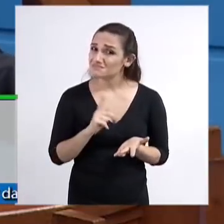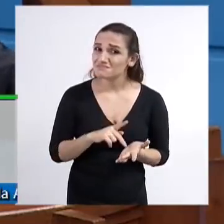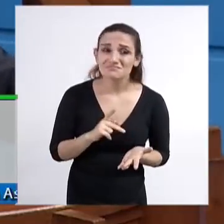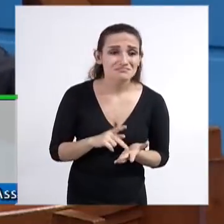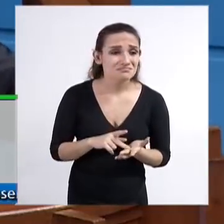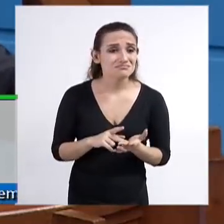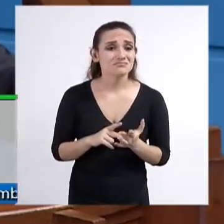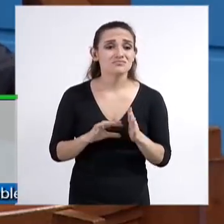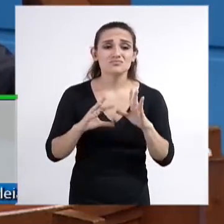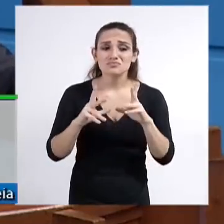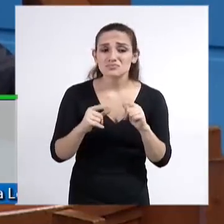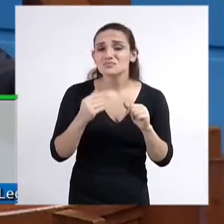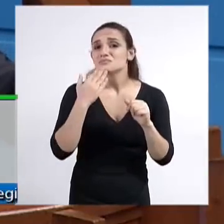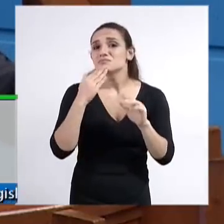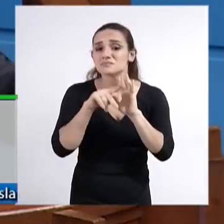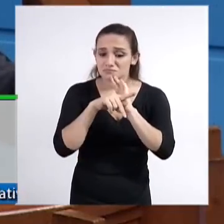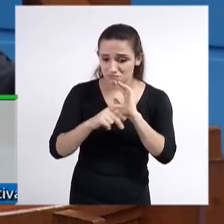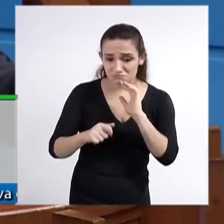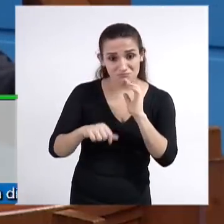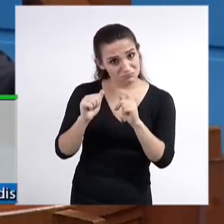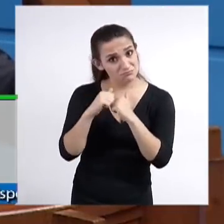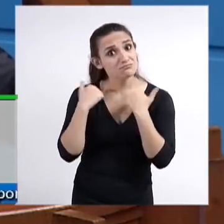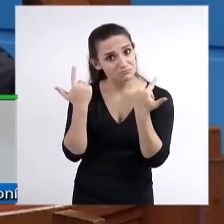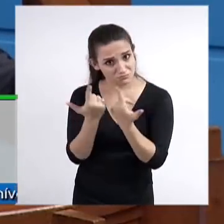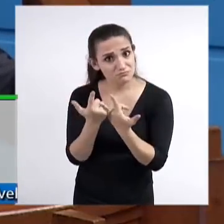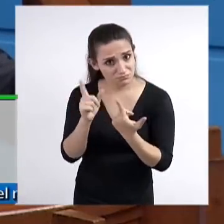necessariamente os encaminhamentos passam por essa casa